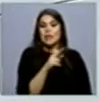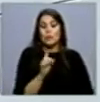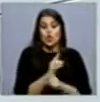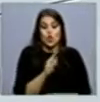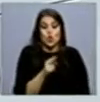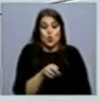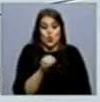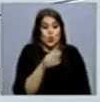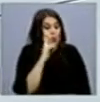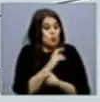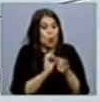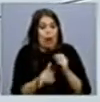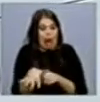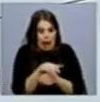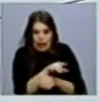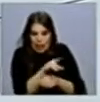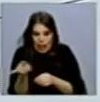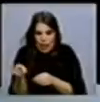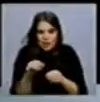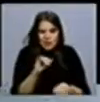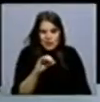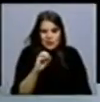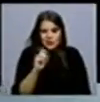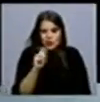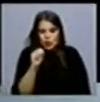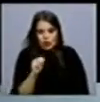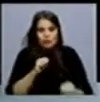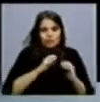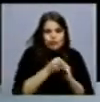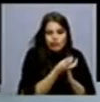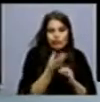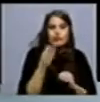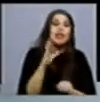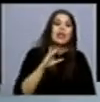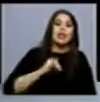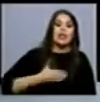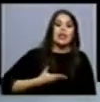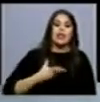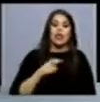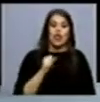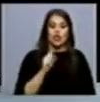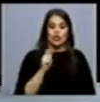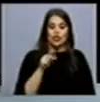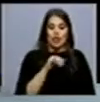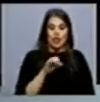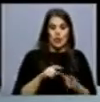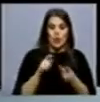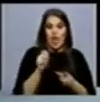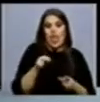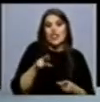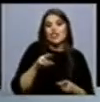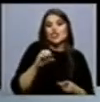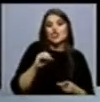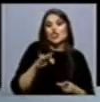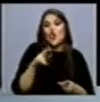zona existe todo um conjunto de íons, de hidrogênio, enxofre e oxigênio que se movem a velocidades muito elevadas